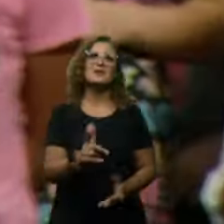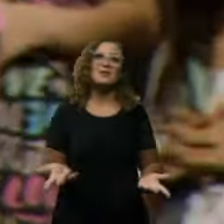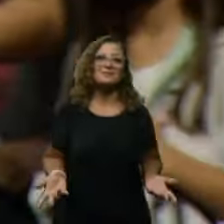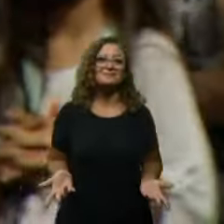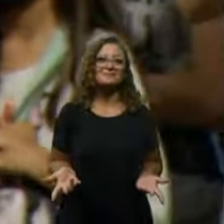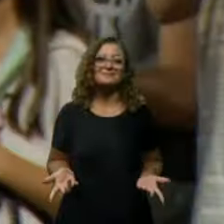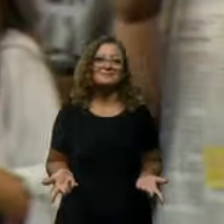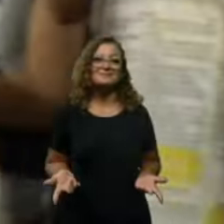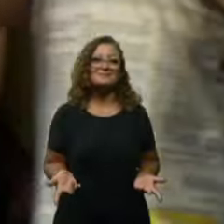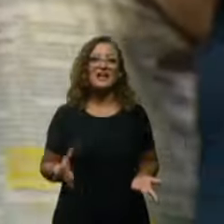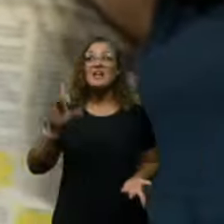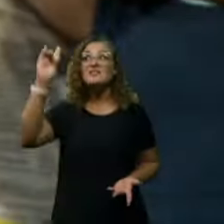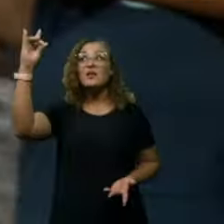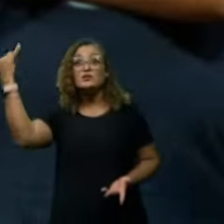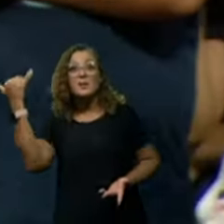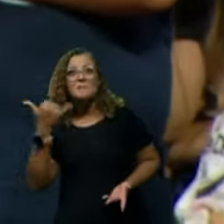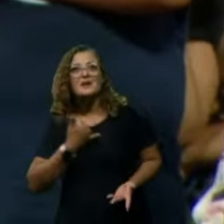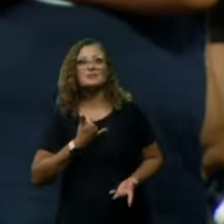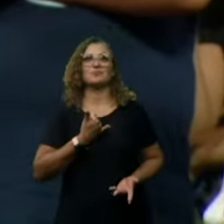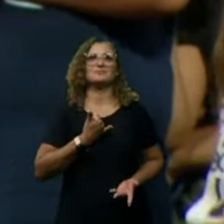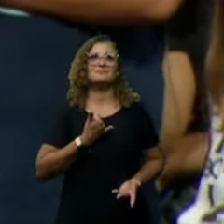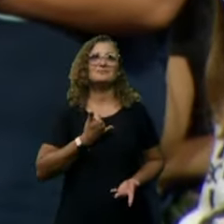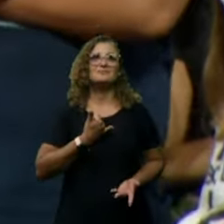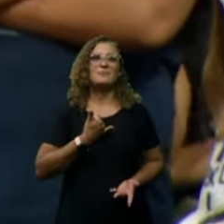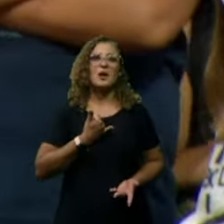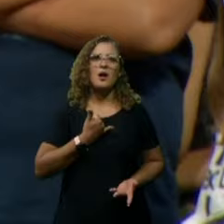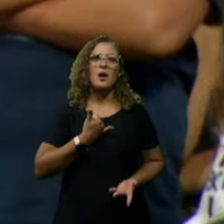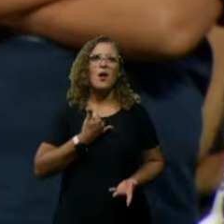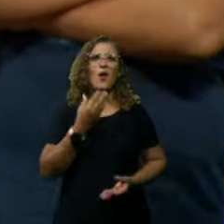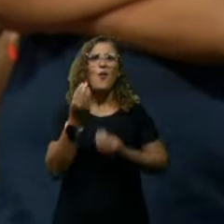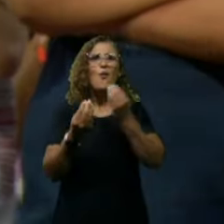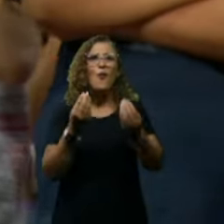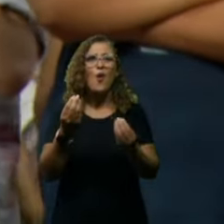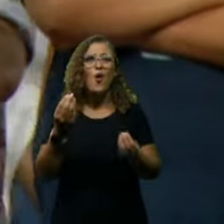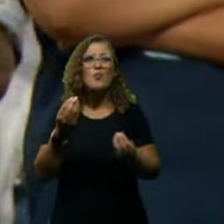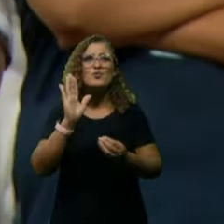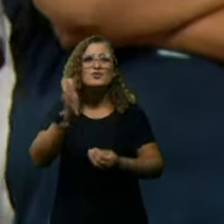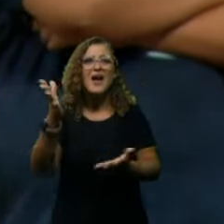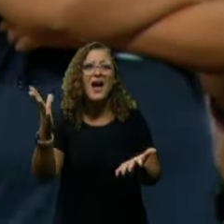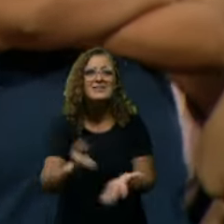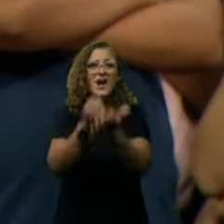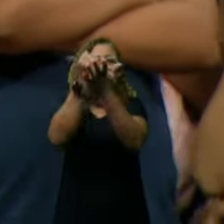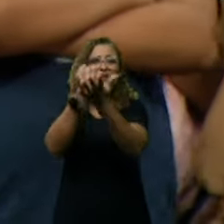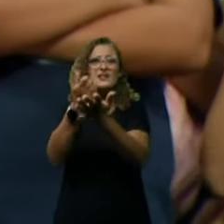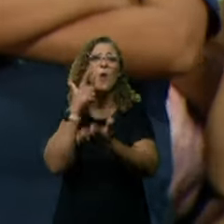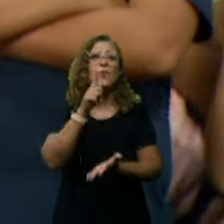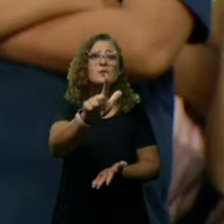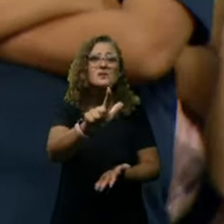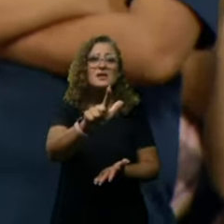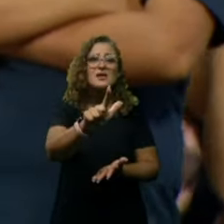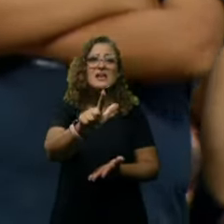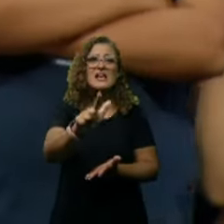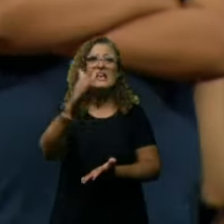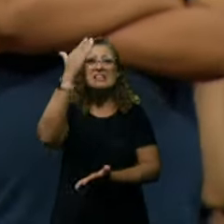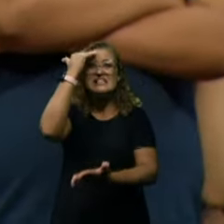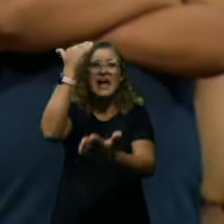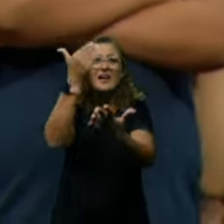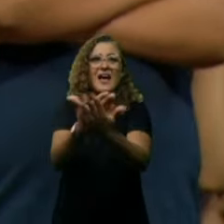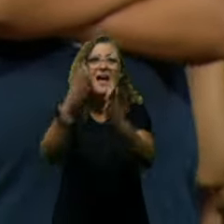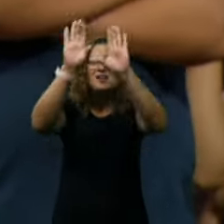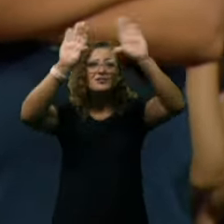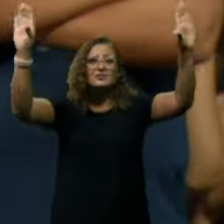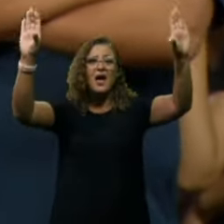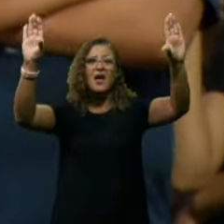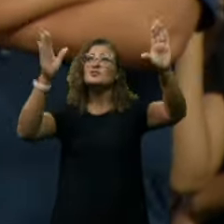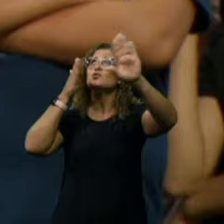isso aqui e que tipo de salvos somos nós que temos a certeza do céu mas não